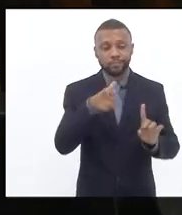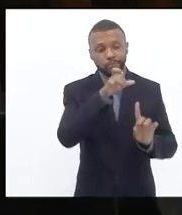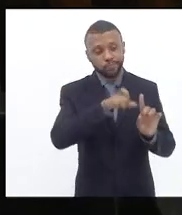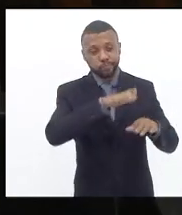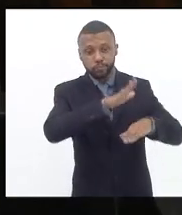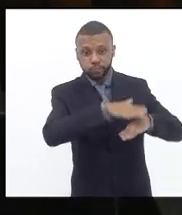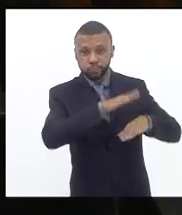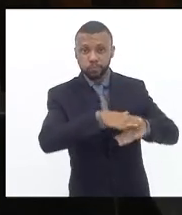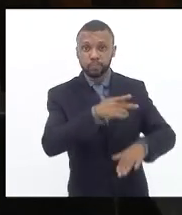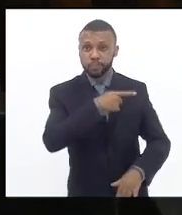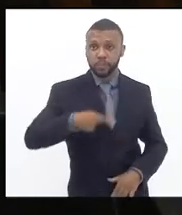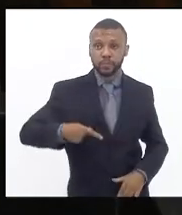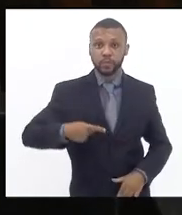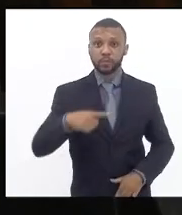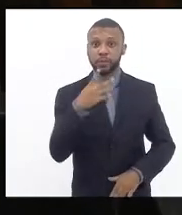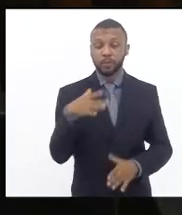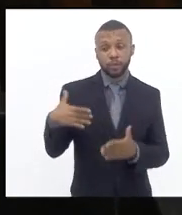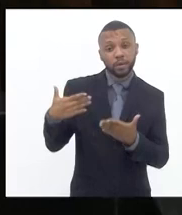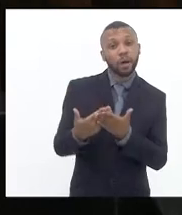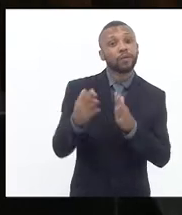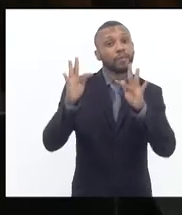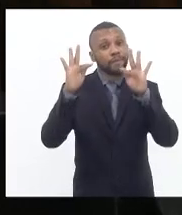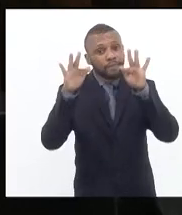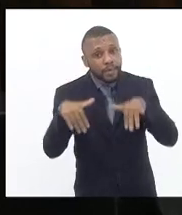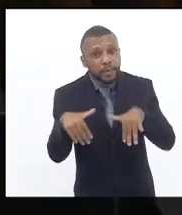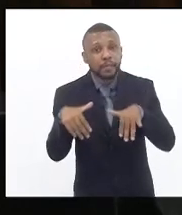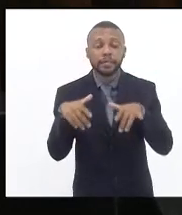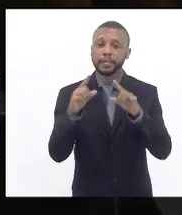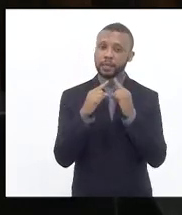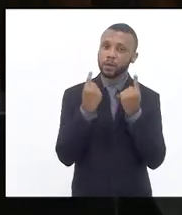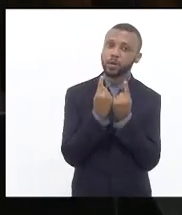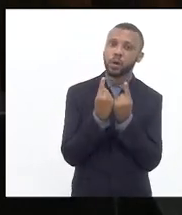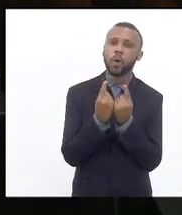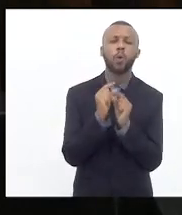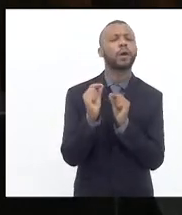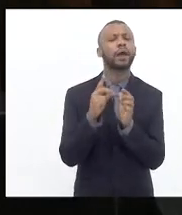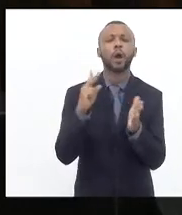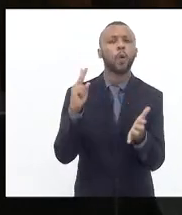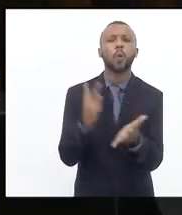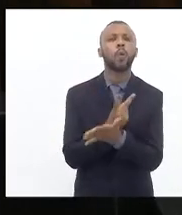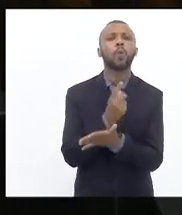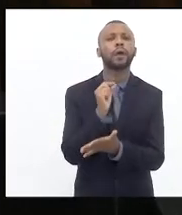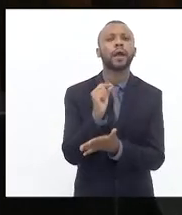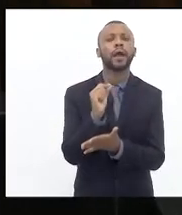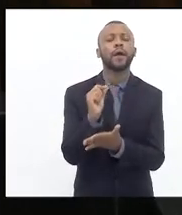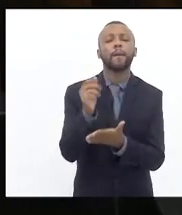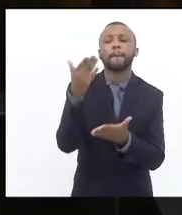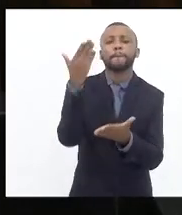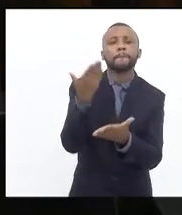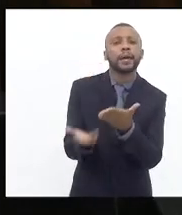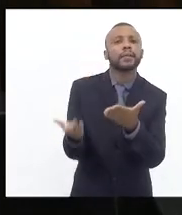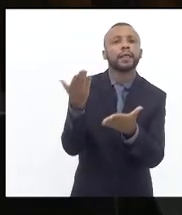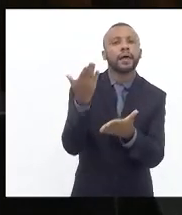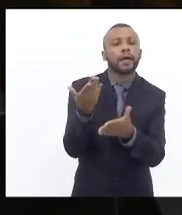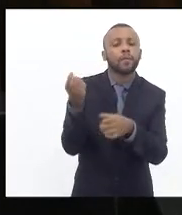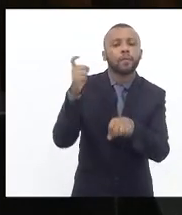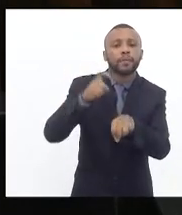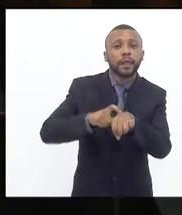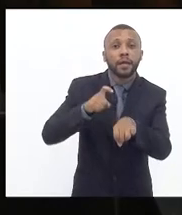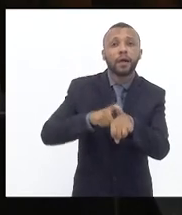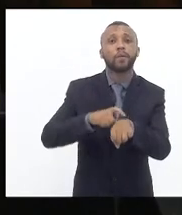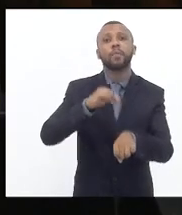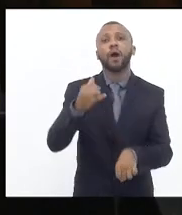excelência já estamos chegando ao fim nessa sessão e o que aconteceu aqui foi perdermos a